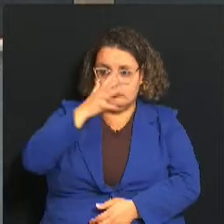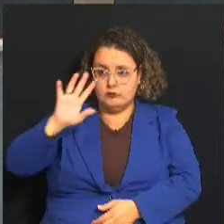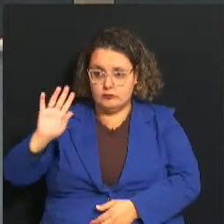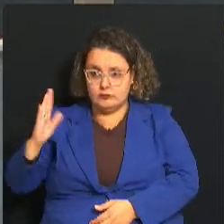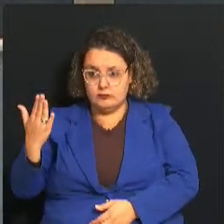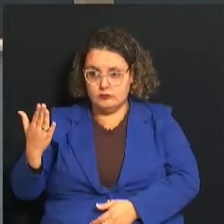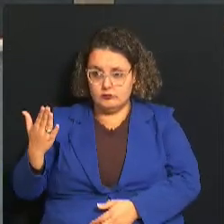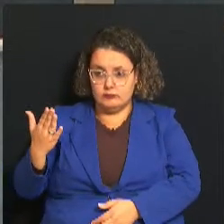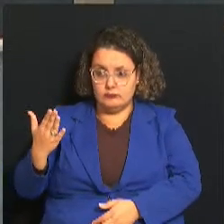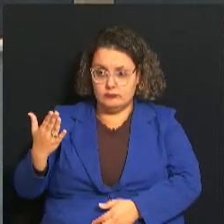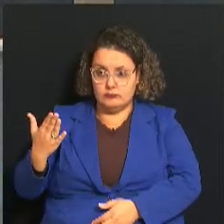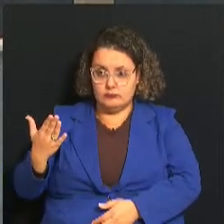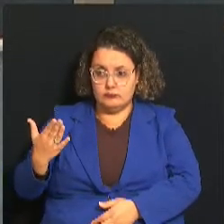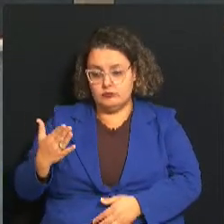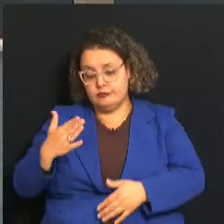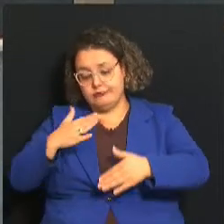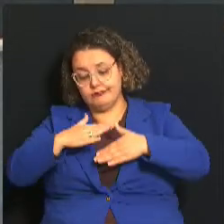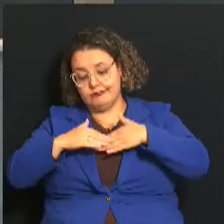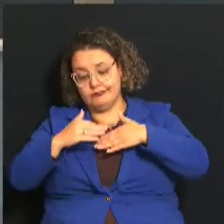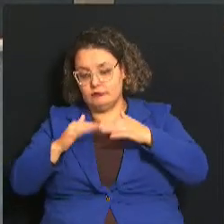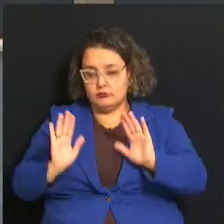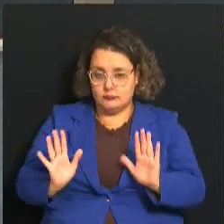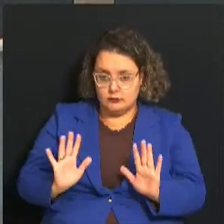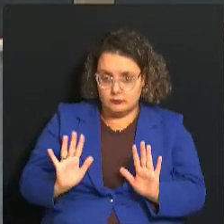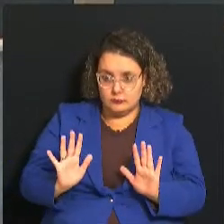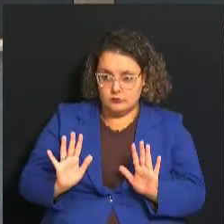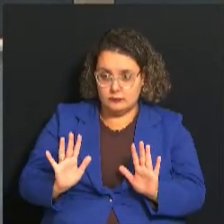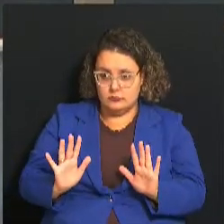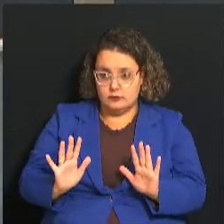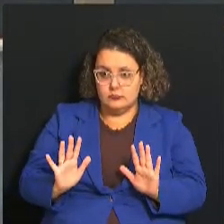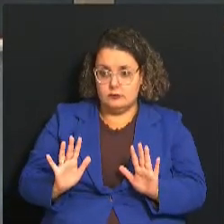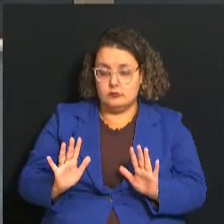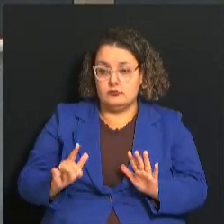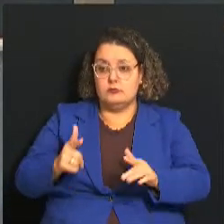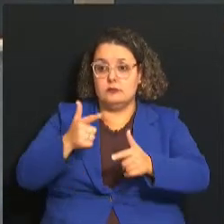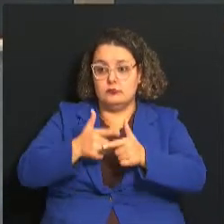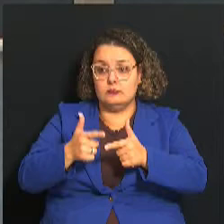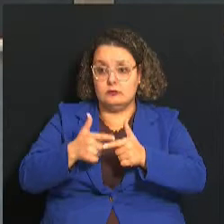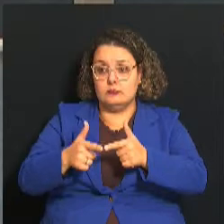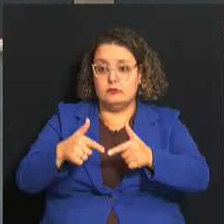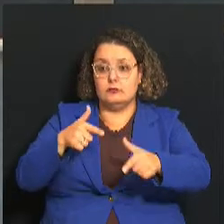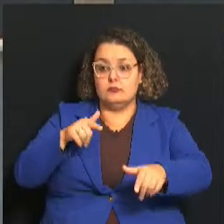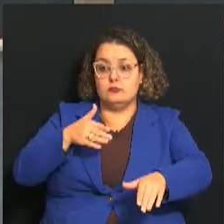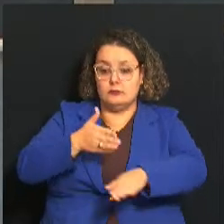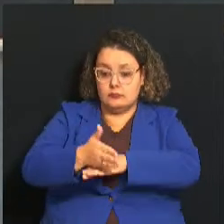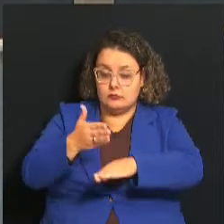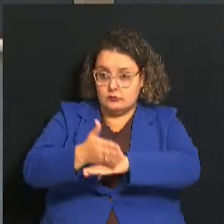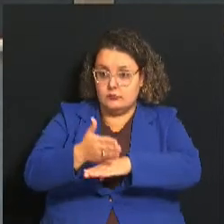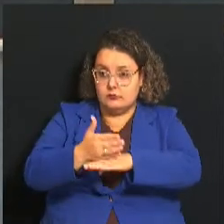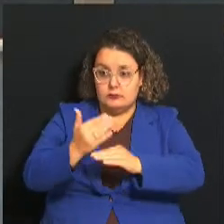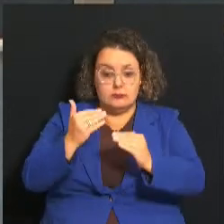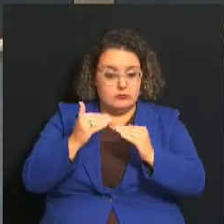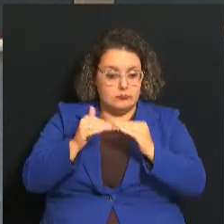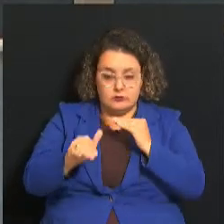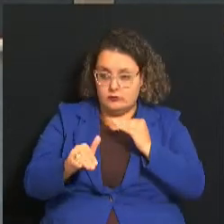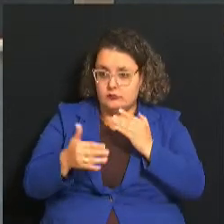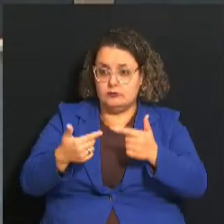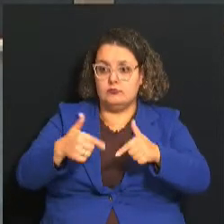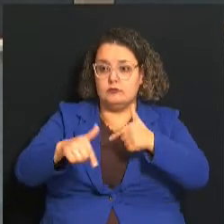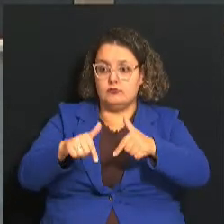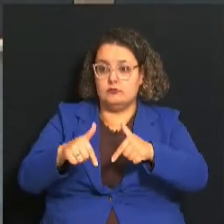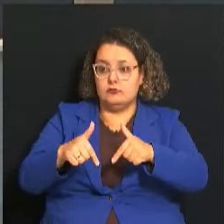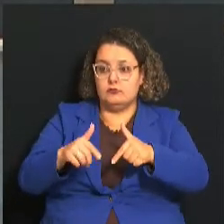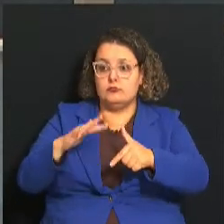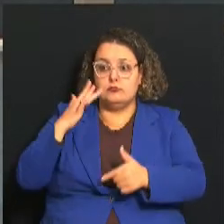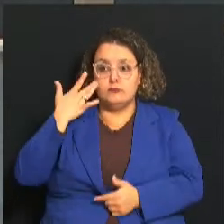agradável. Digo também que, de alguns trabalhos que eu participo, mesmo que eu não concorde com os trabalhos e ache que